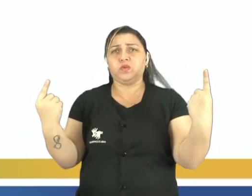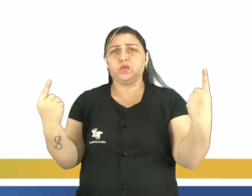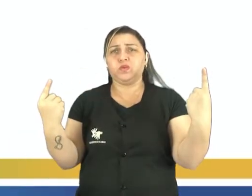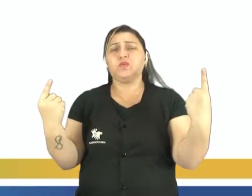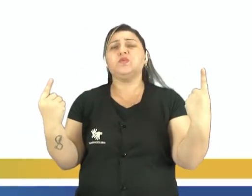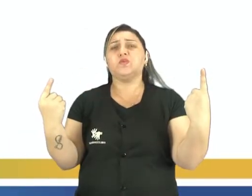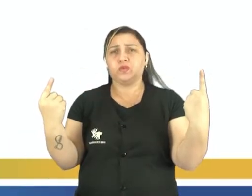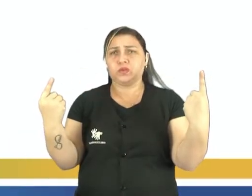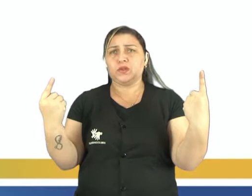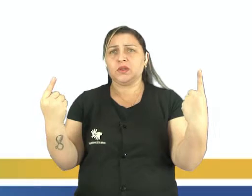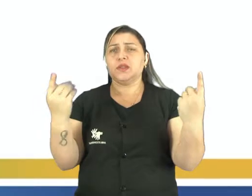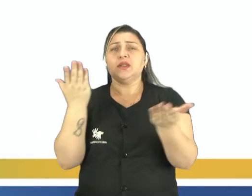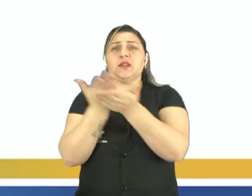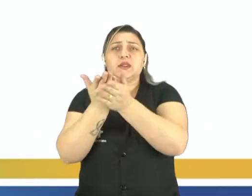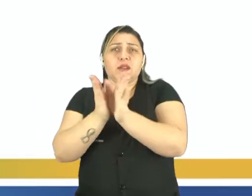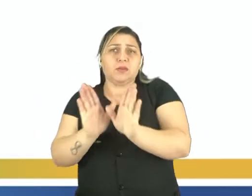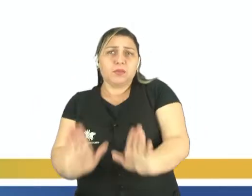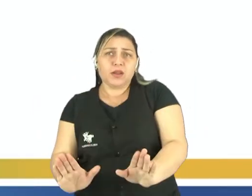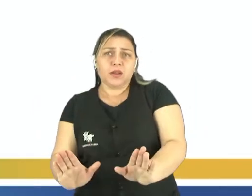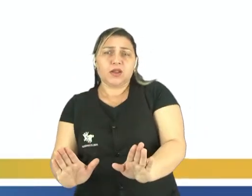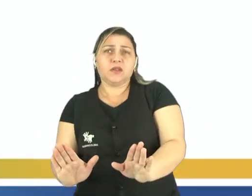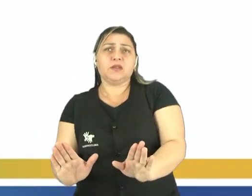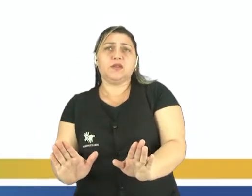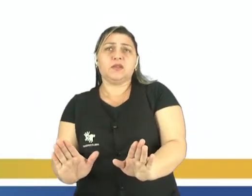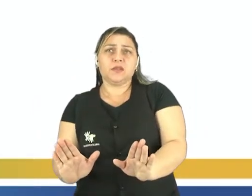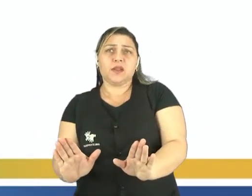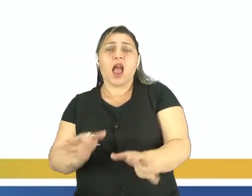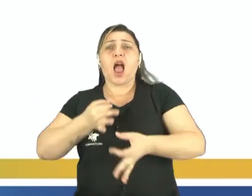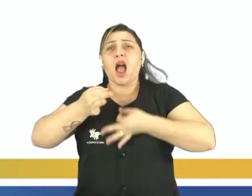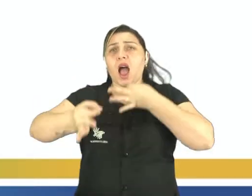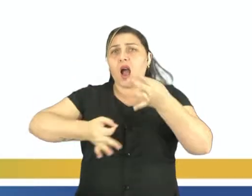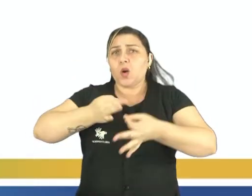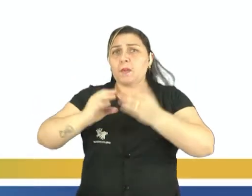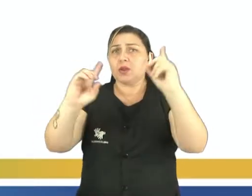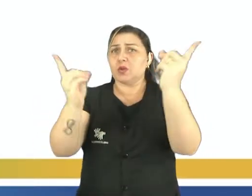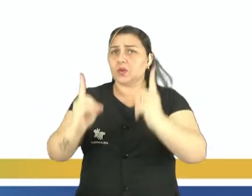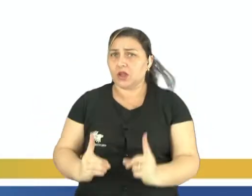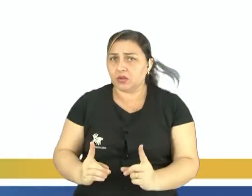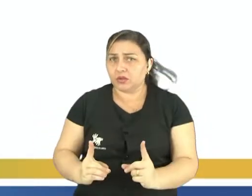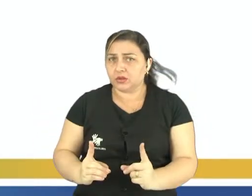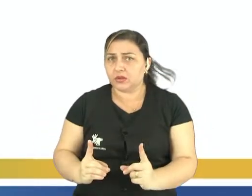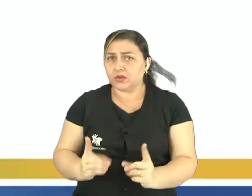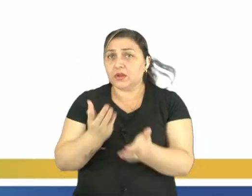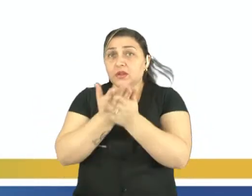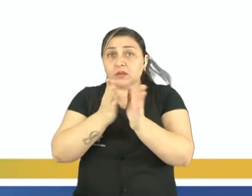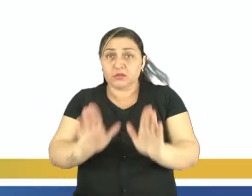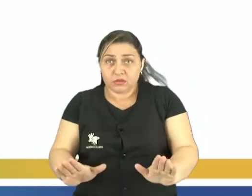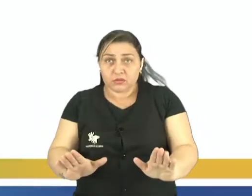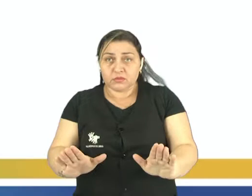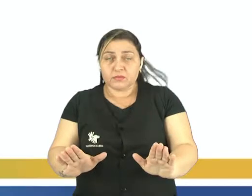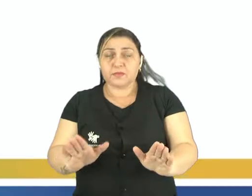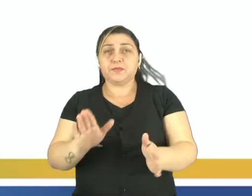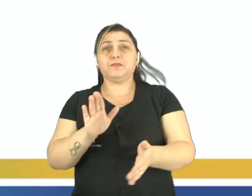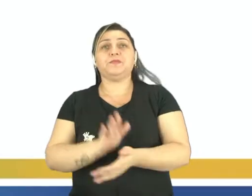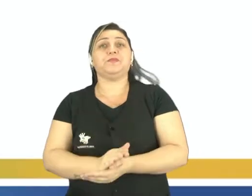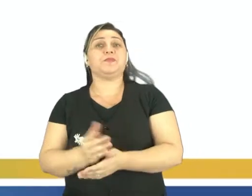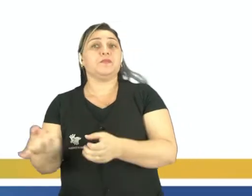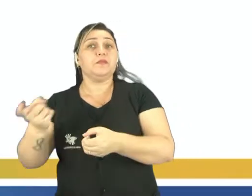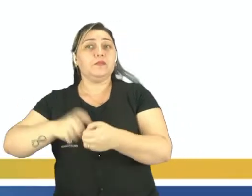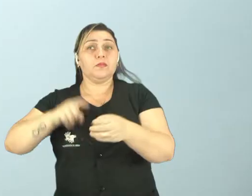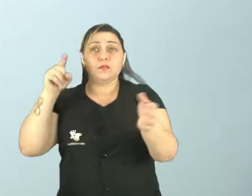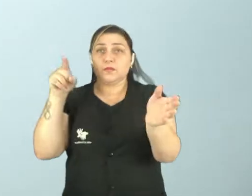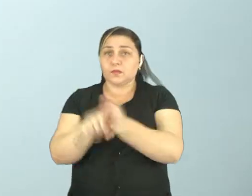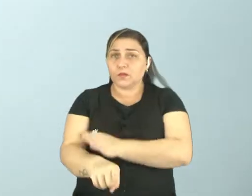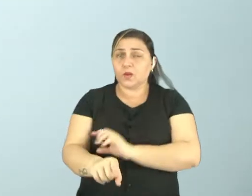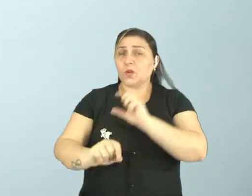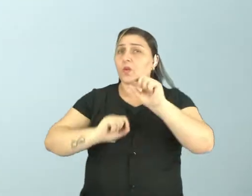tira termina dizendo, e terminamos mais um, argumento dos deuses. Vamos voltar na perguntinha?